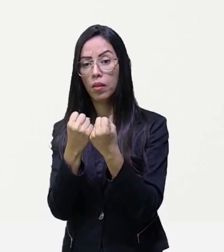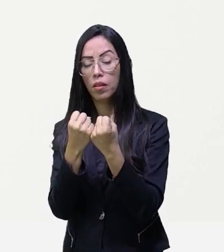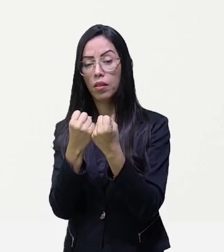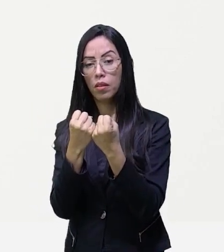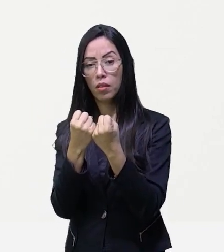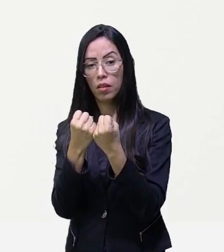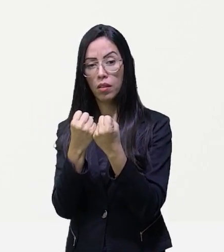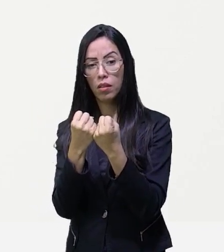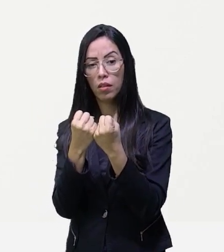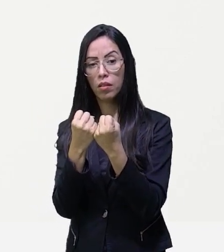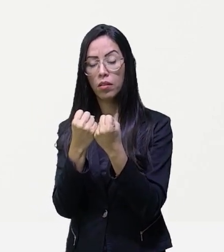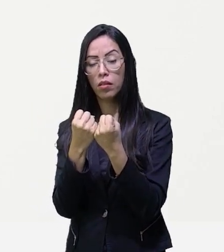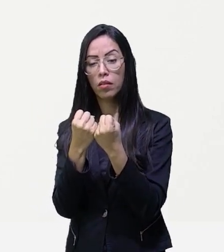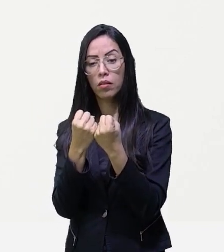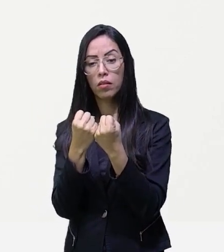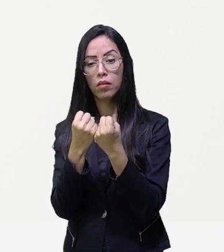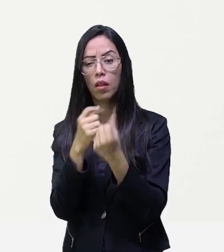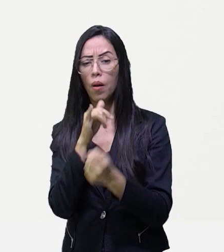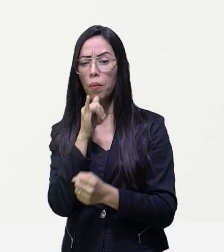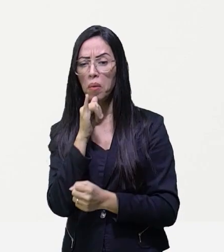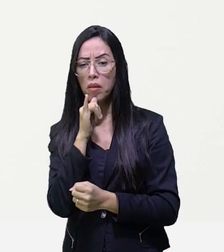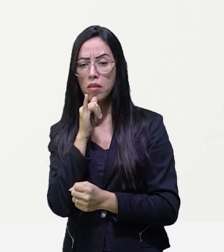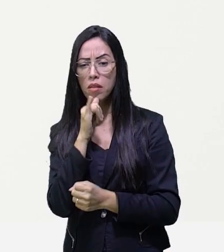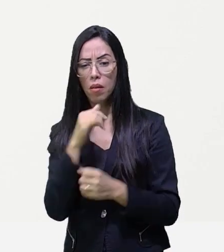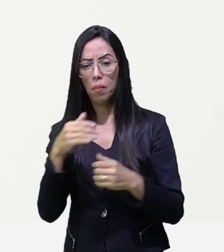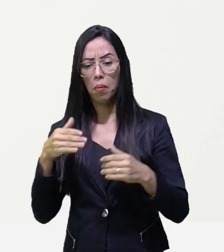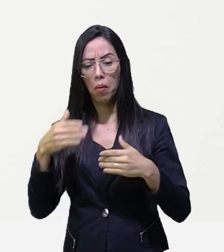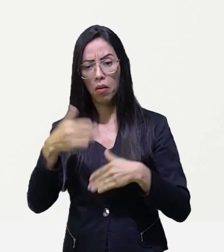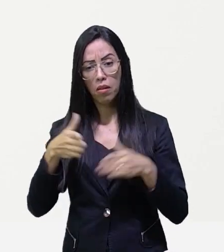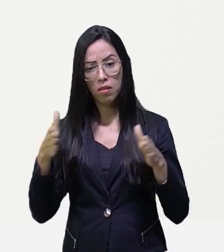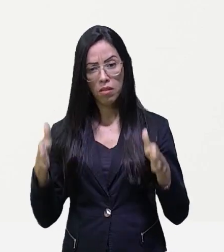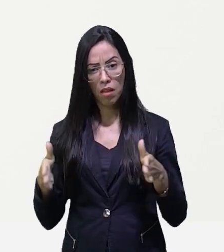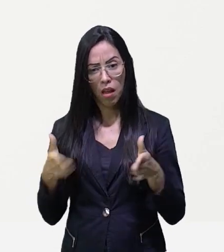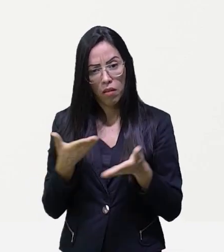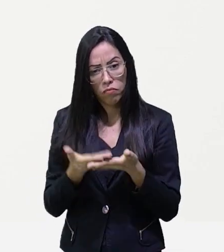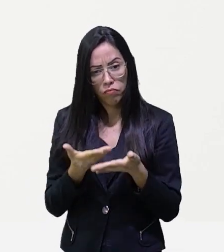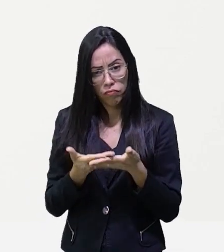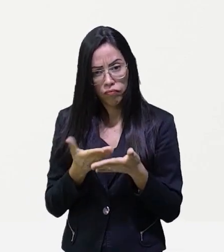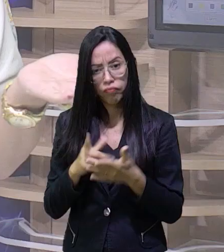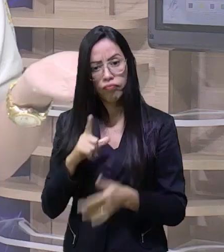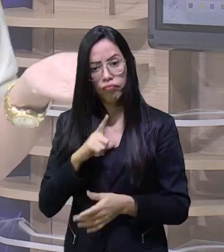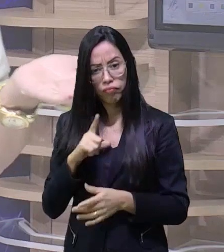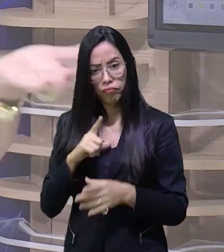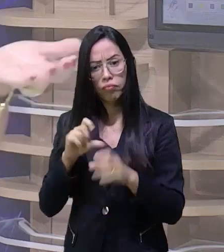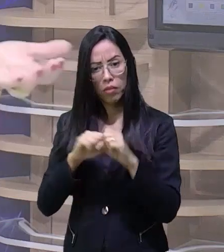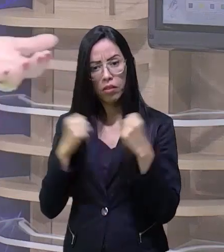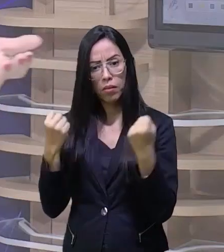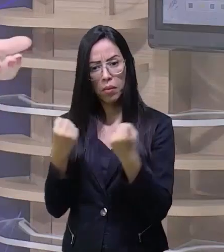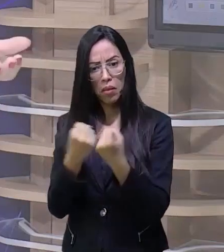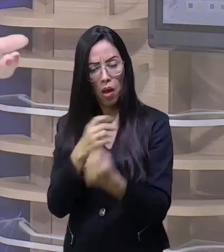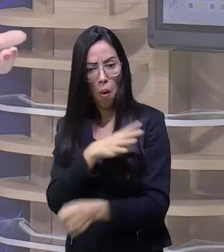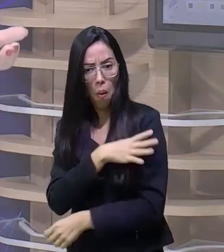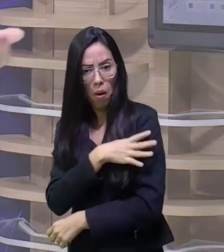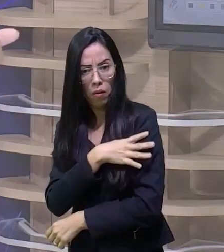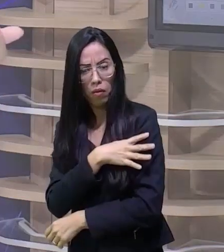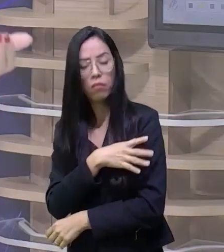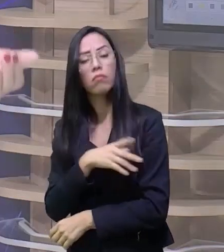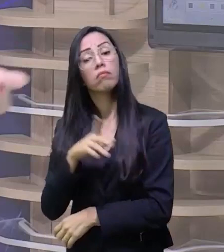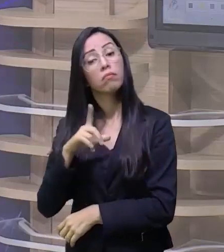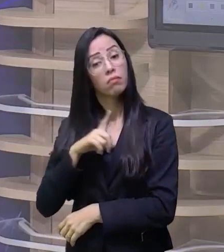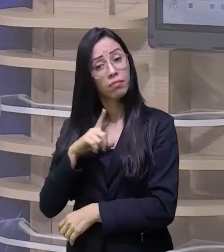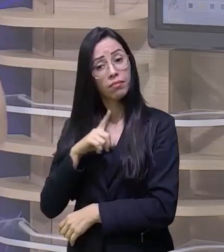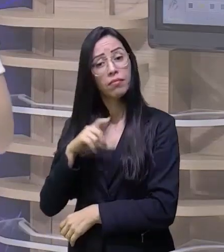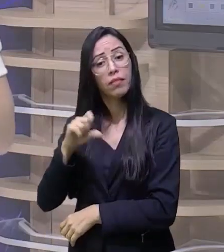Se trabalha seminário na sala, no quarto ano? Claro que trabalha, crianças. Quantos seminários nós já fizemos, não é? Enquanto